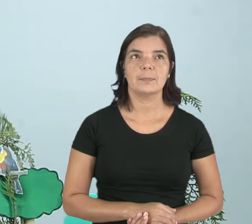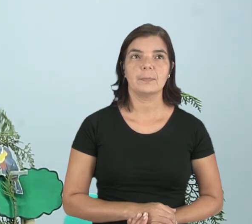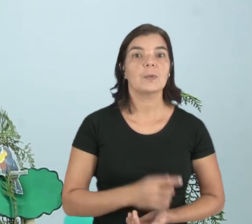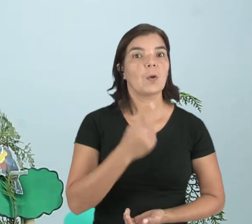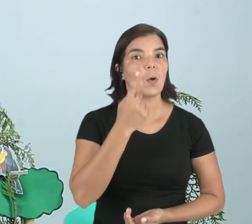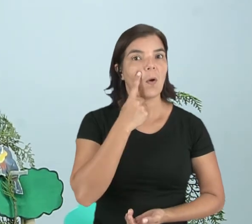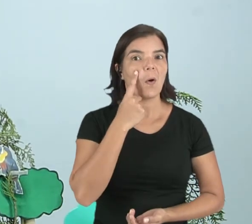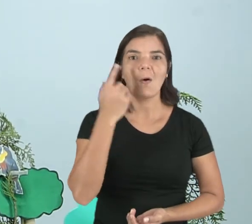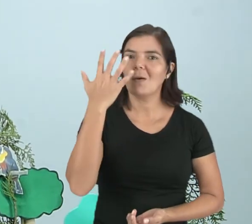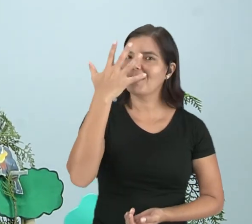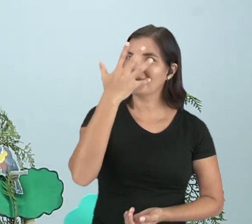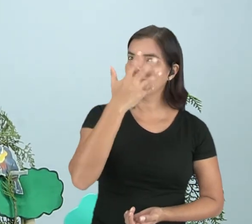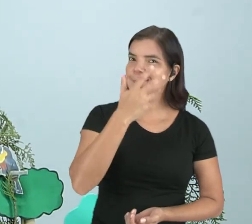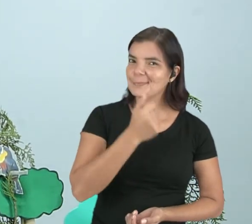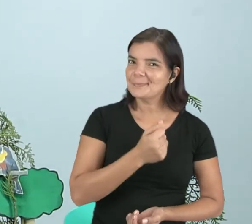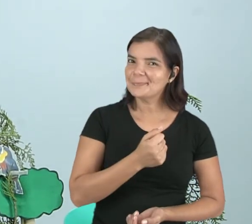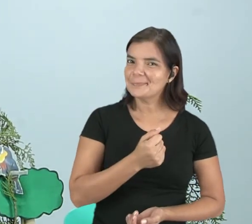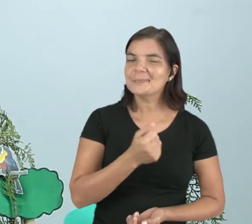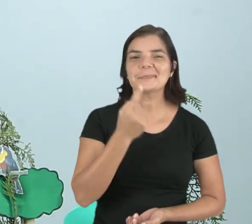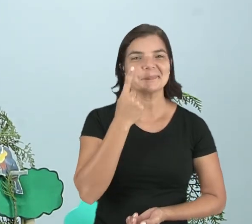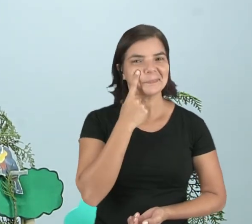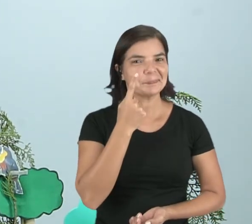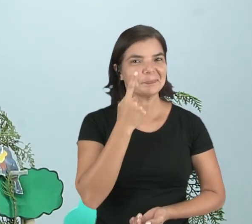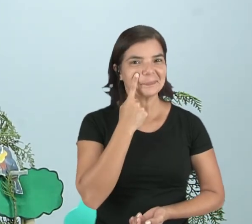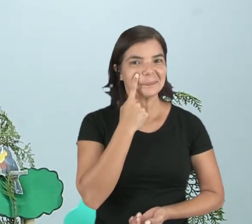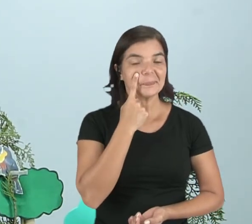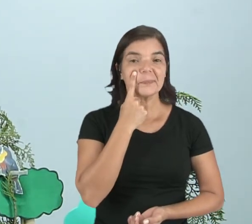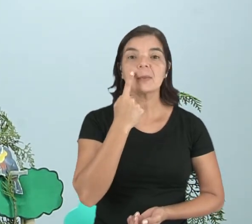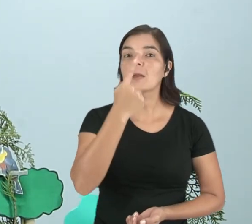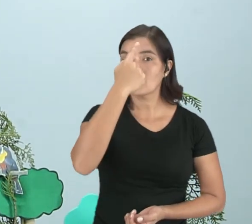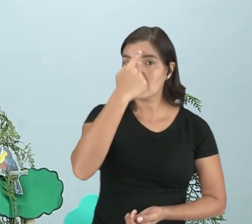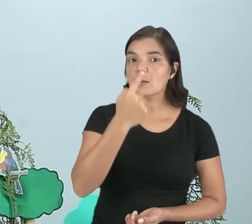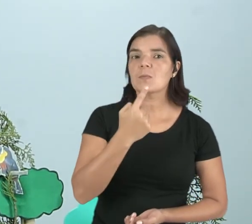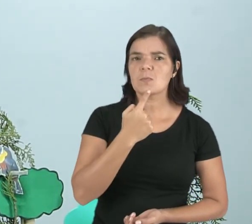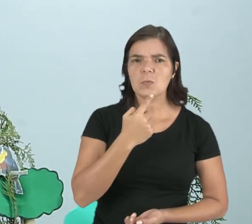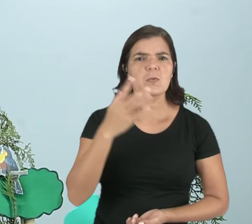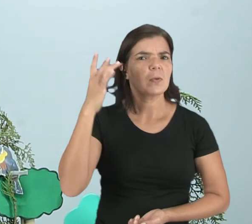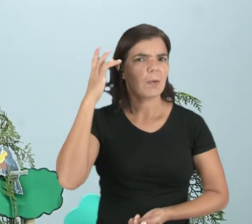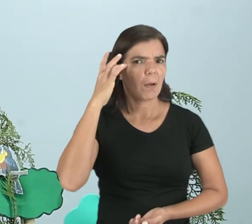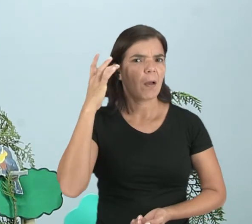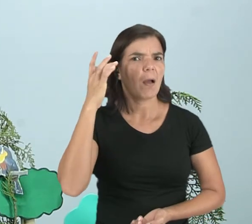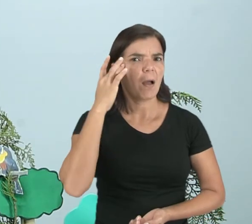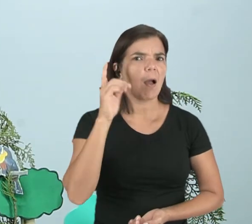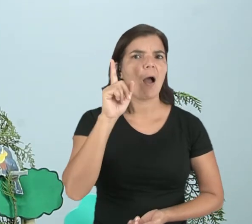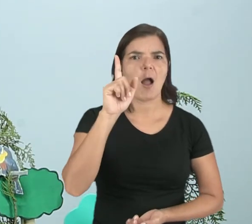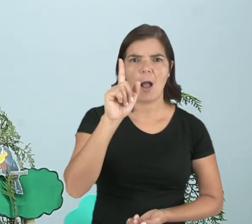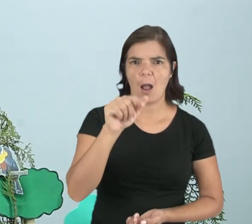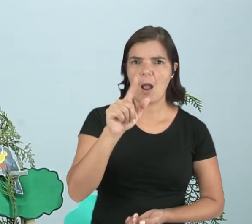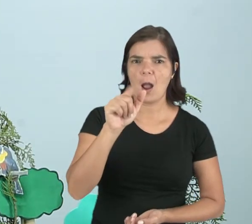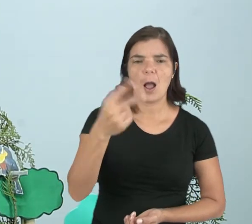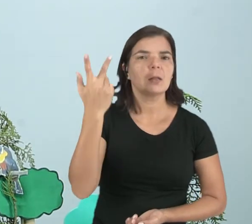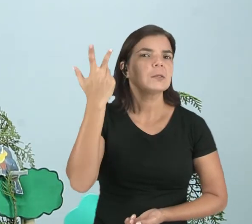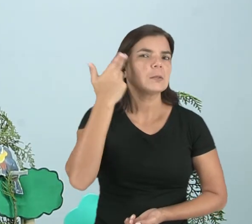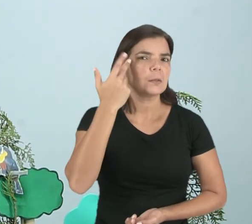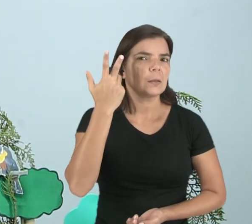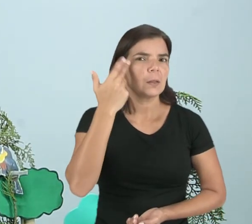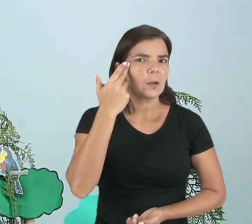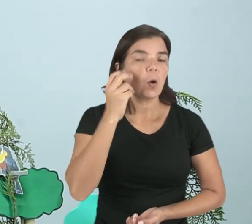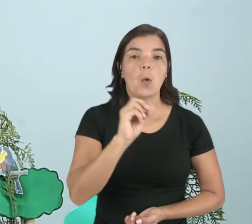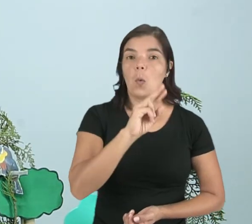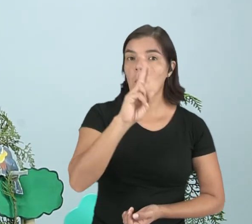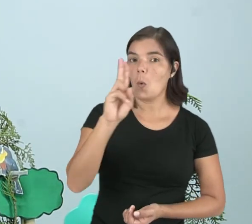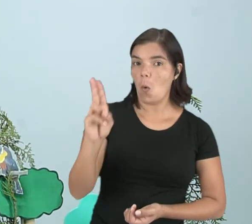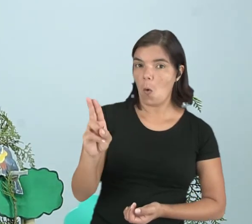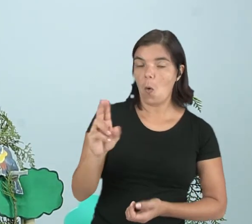Olha que bonita, vamos observar? Essa imagem, vocês acham que é uma paisagem natural ou é